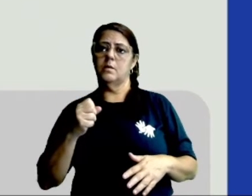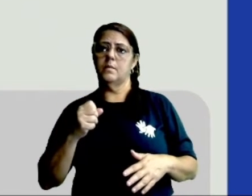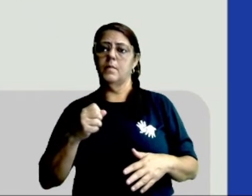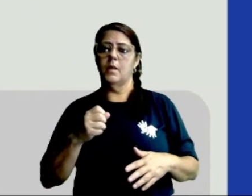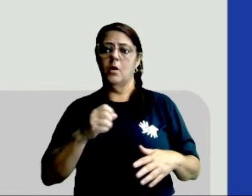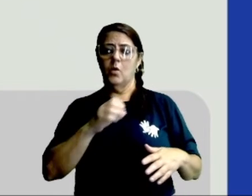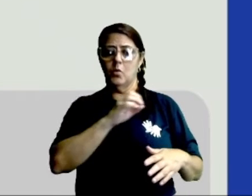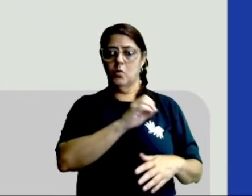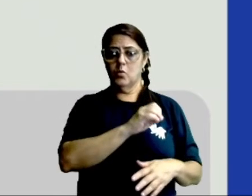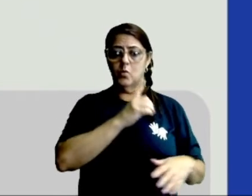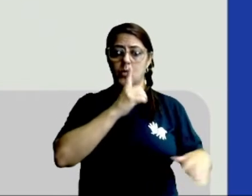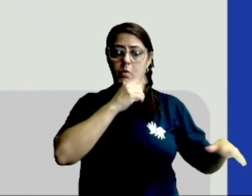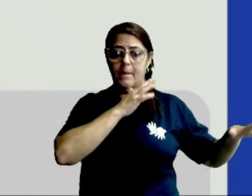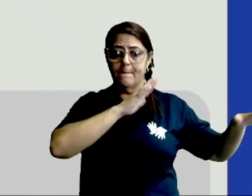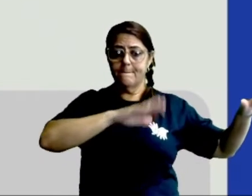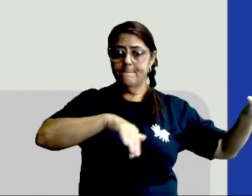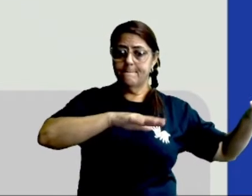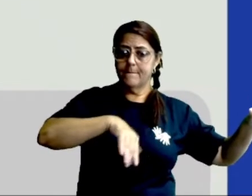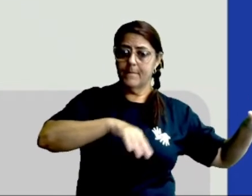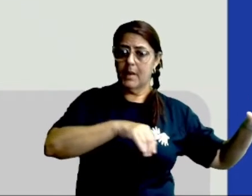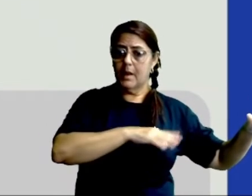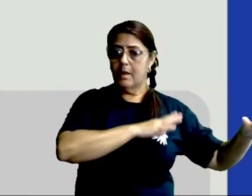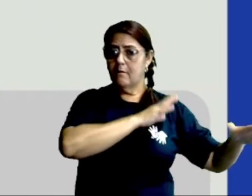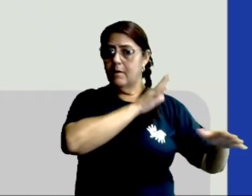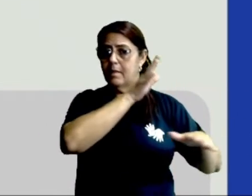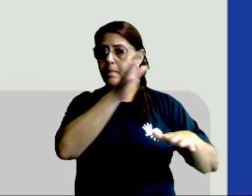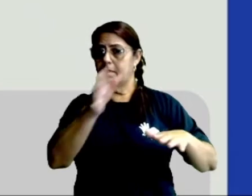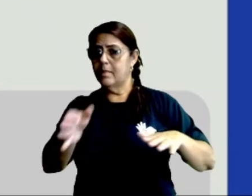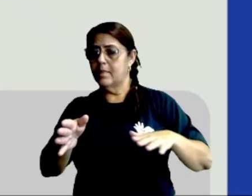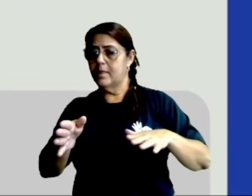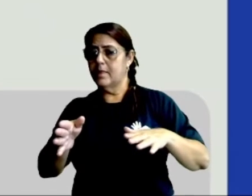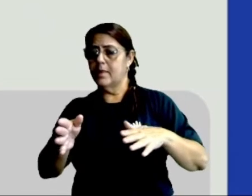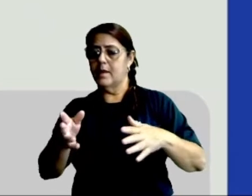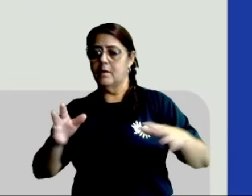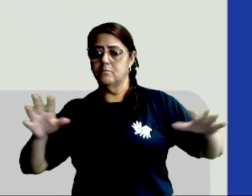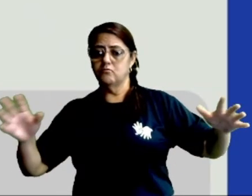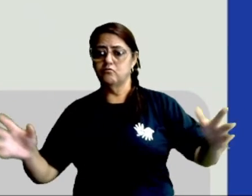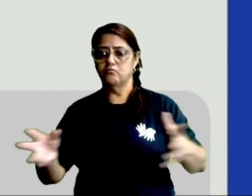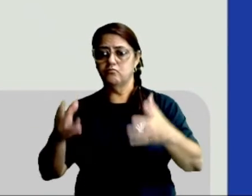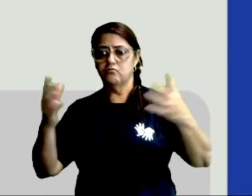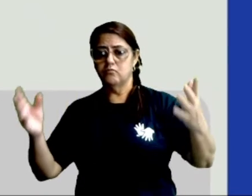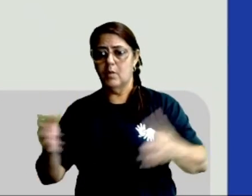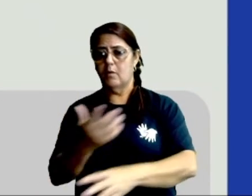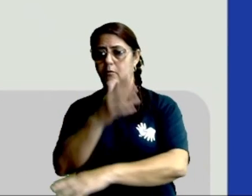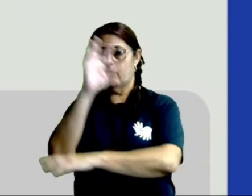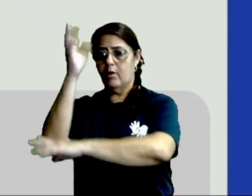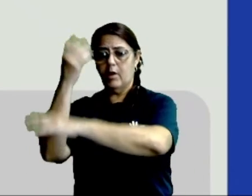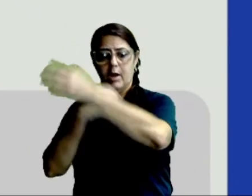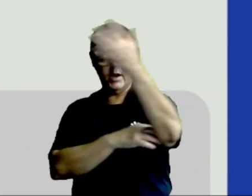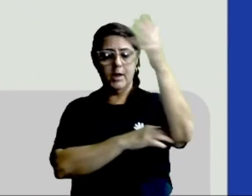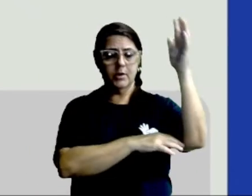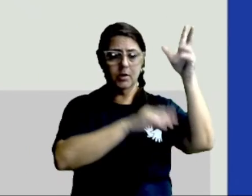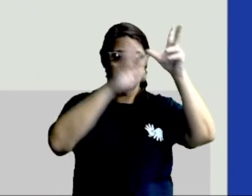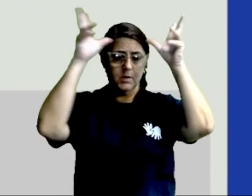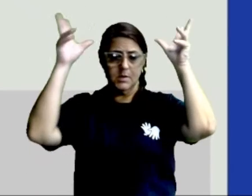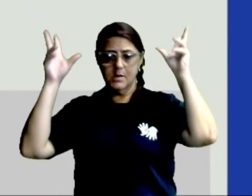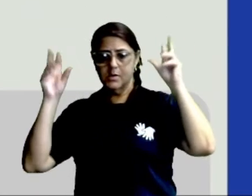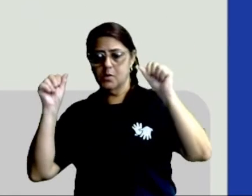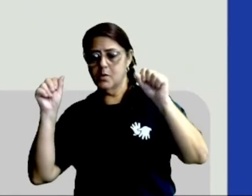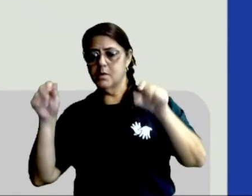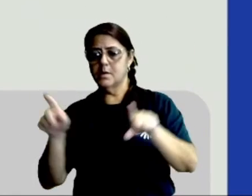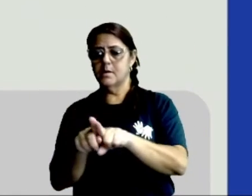do oceano e vai entrar no continente, vai ser alimentado pela floresta amazônica, pela